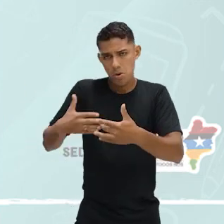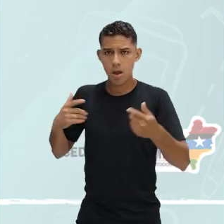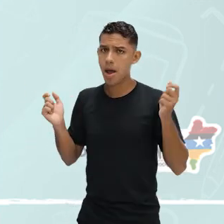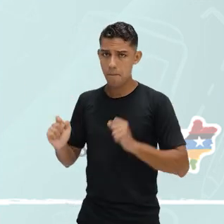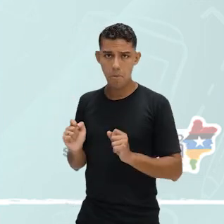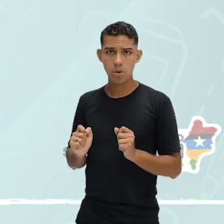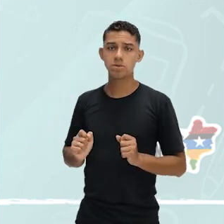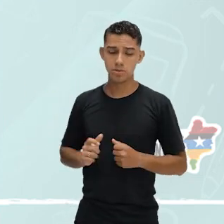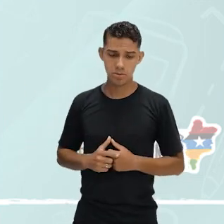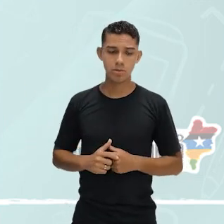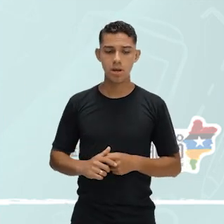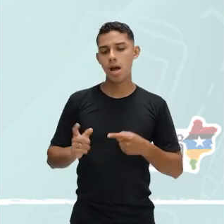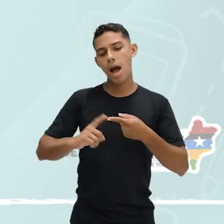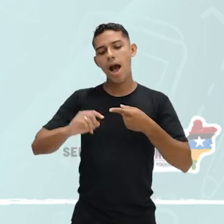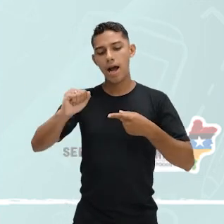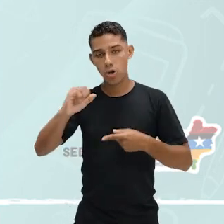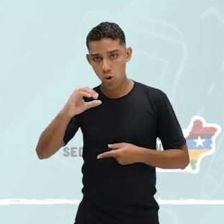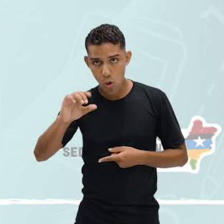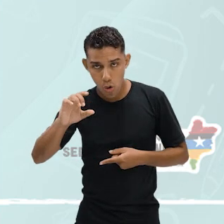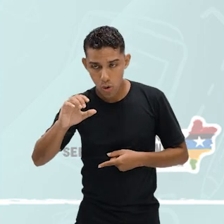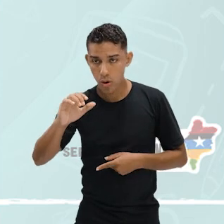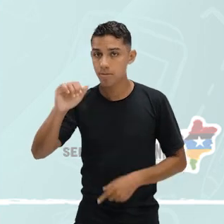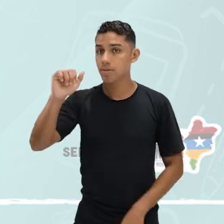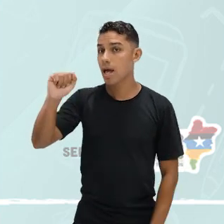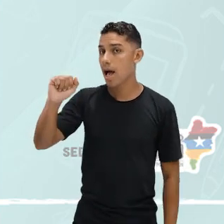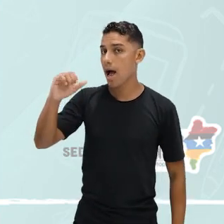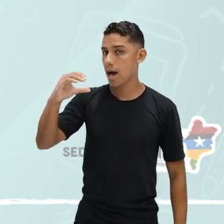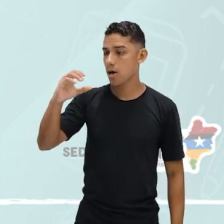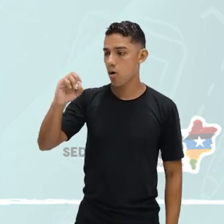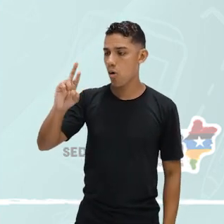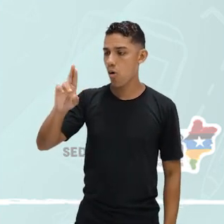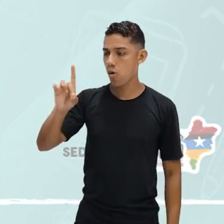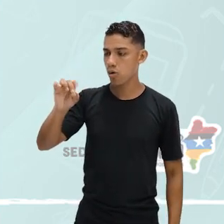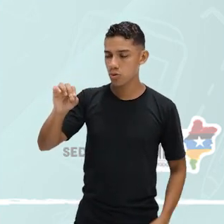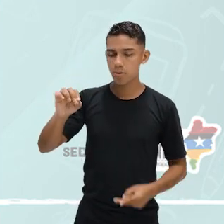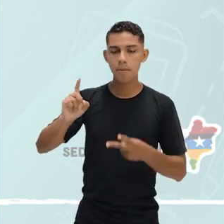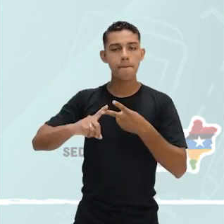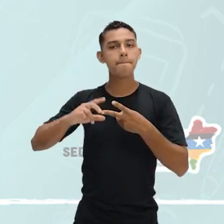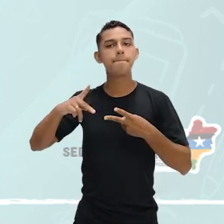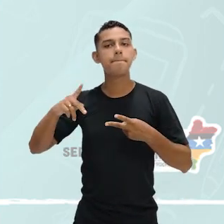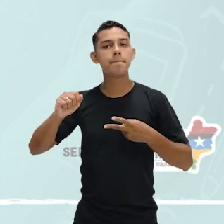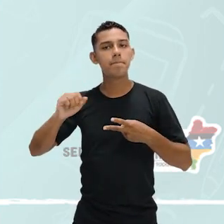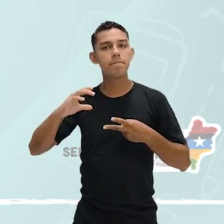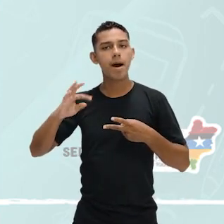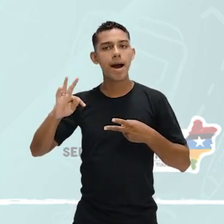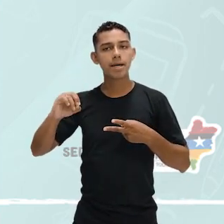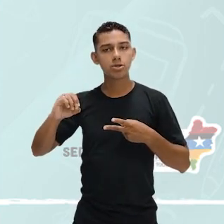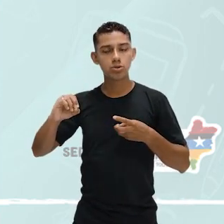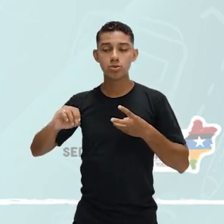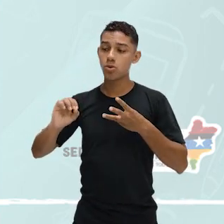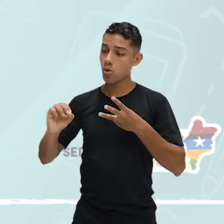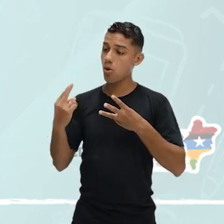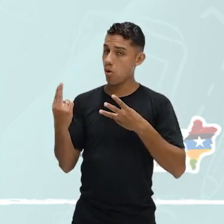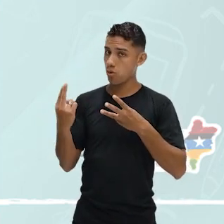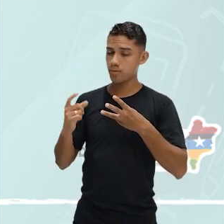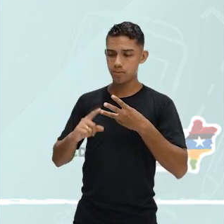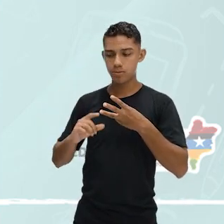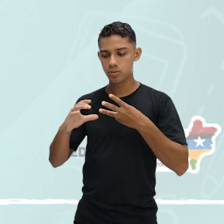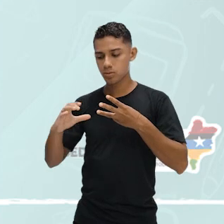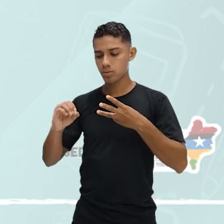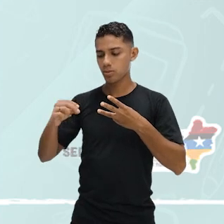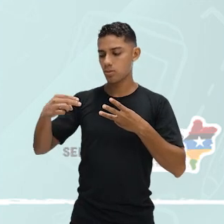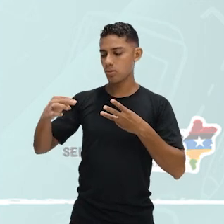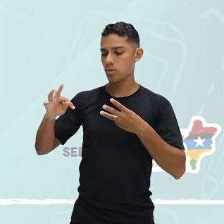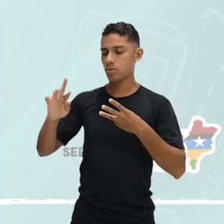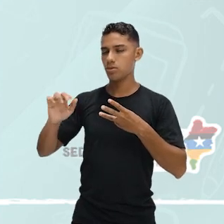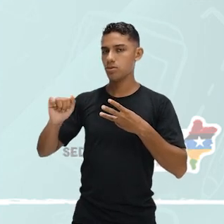viu, que apareça, acordo, pacto ou contrato. E aí inauguramos um novo modelo, uma nova forma, uma nova